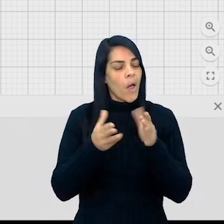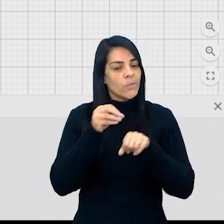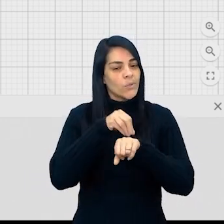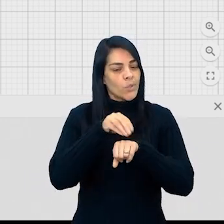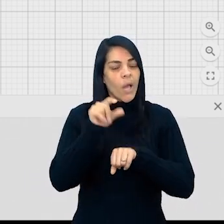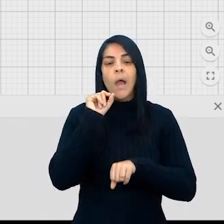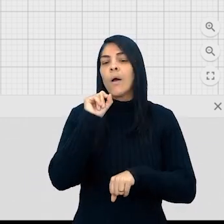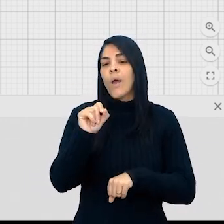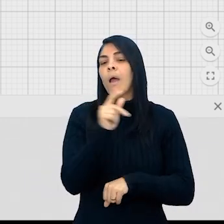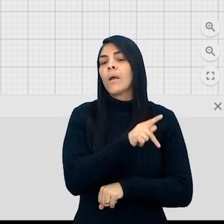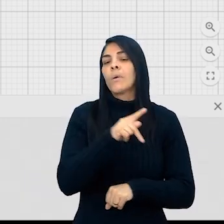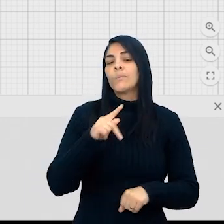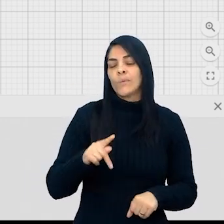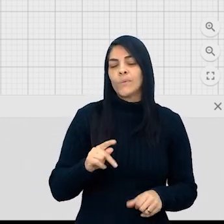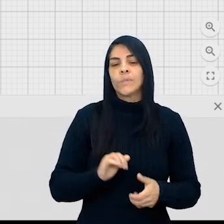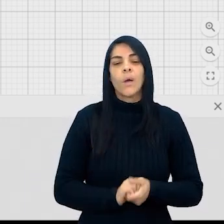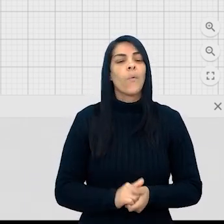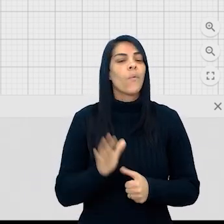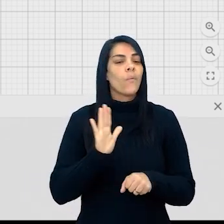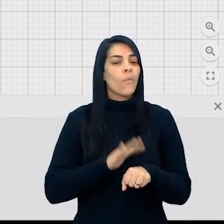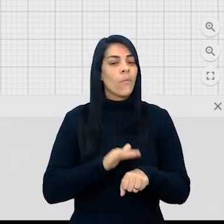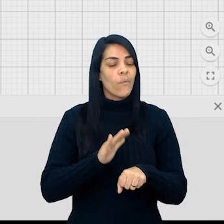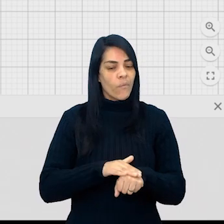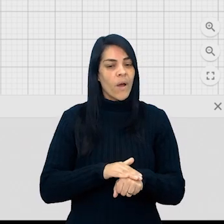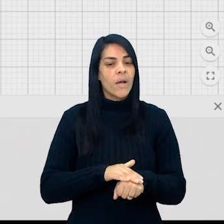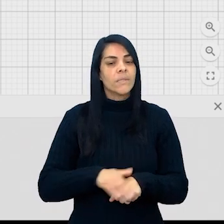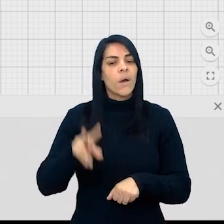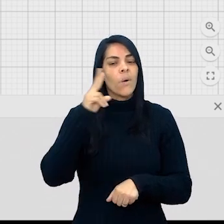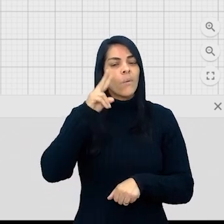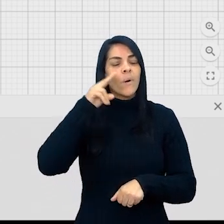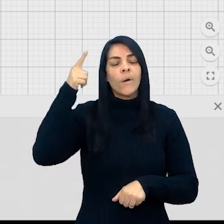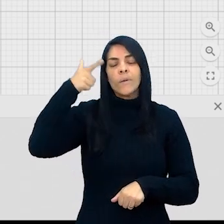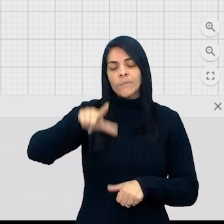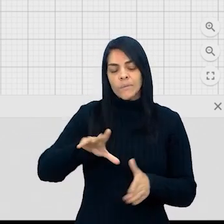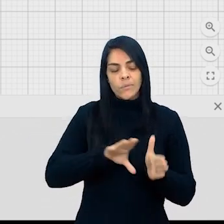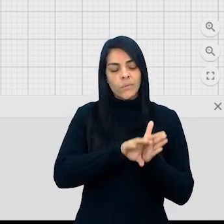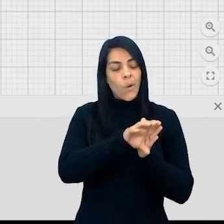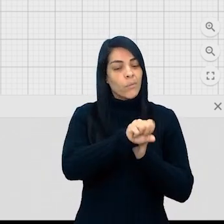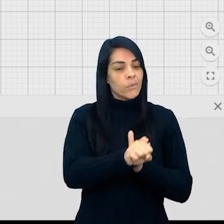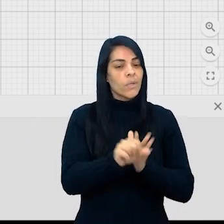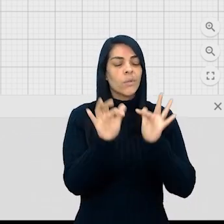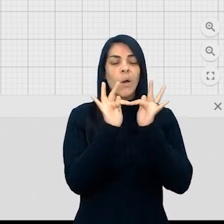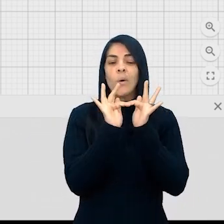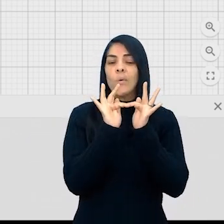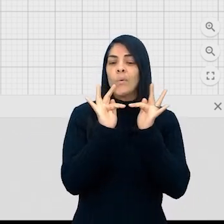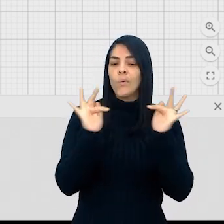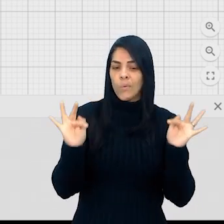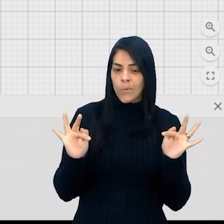sugerimos que os professores façam uma retomada dos conceitos de uma função